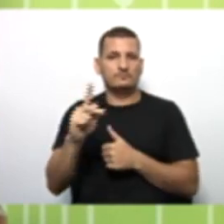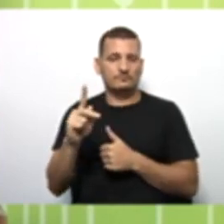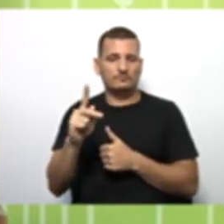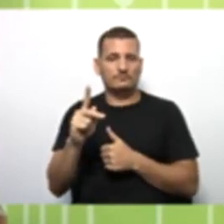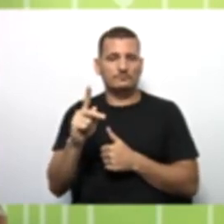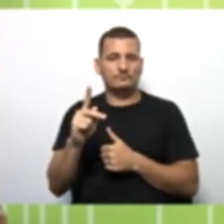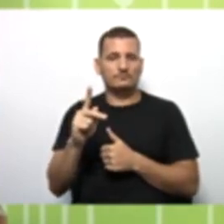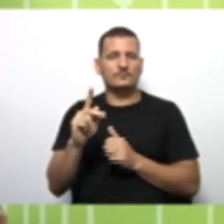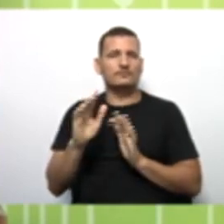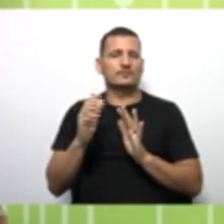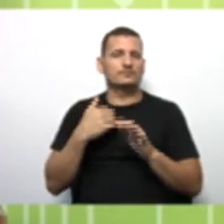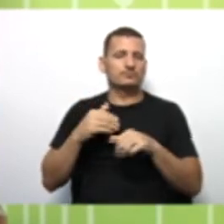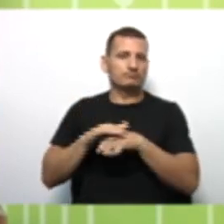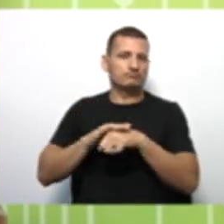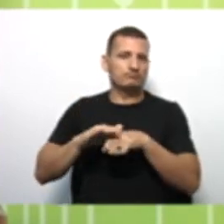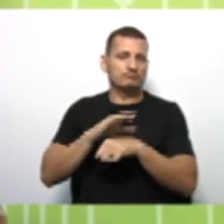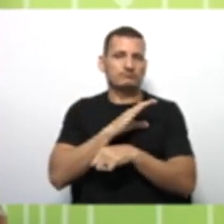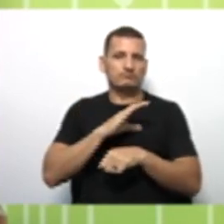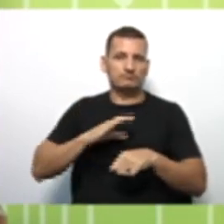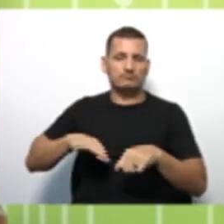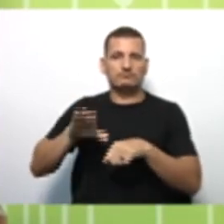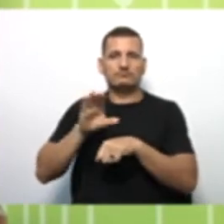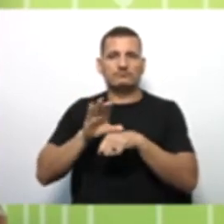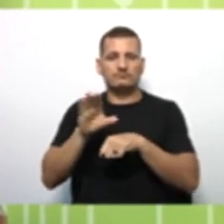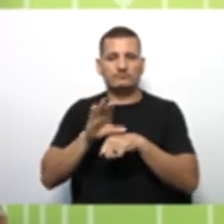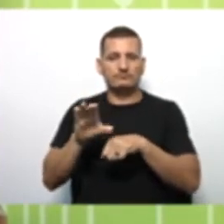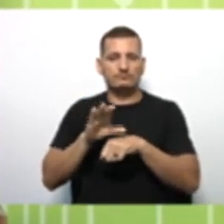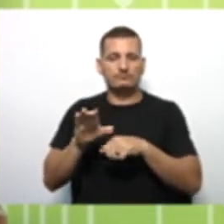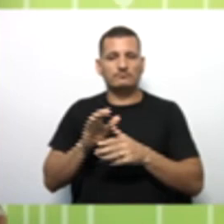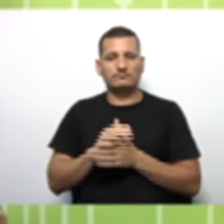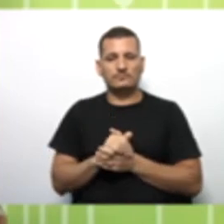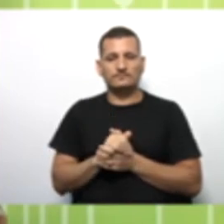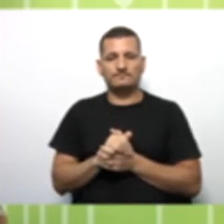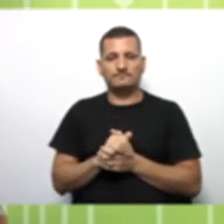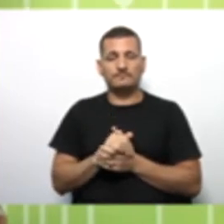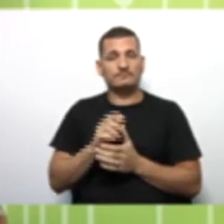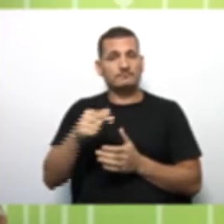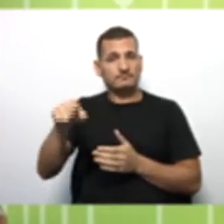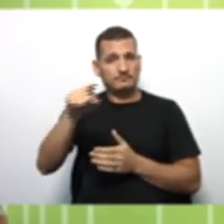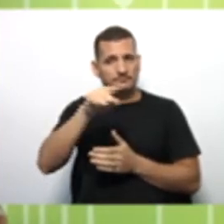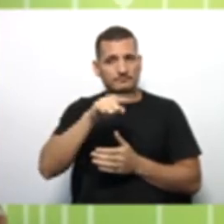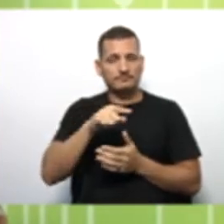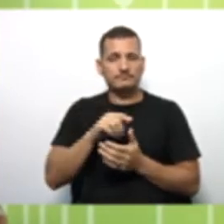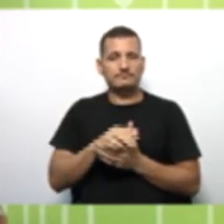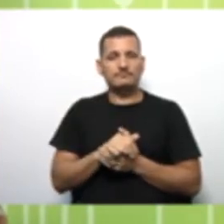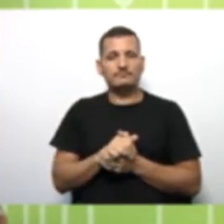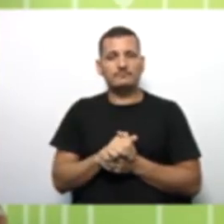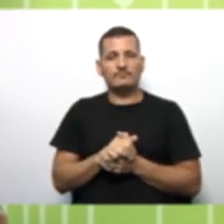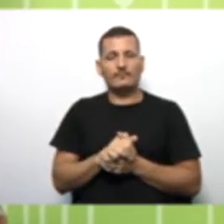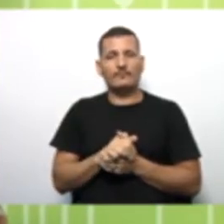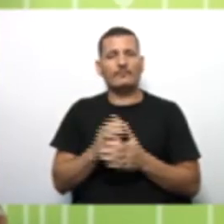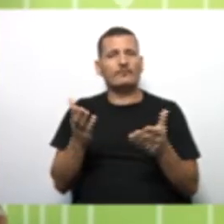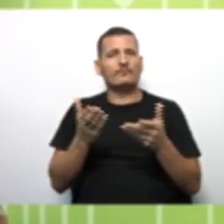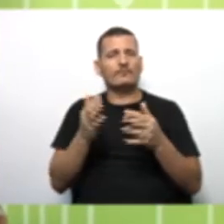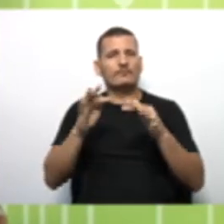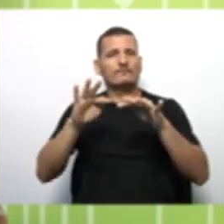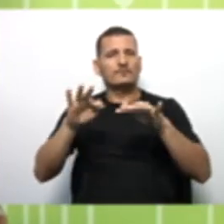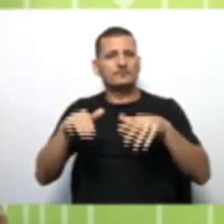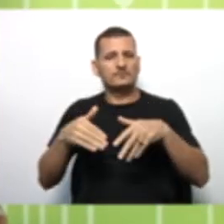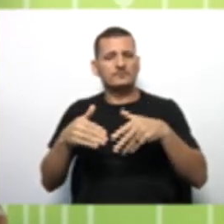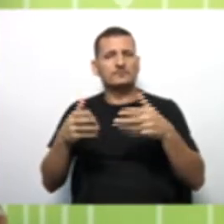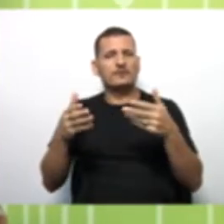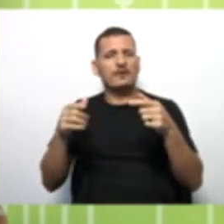esclarecer um pouco sobre a atividade de percurso. A gente tem essa atividade aqui, gente. E inicialmente a gente tinha planejado o